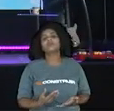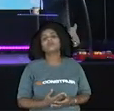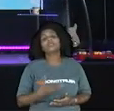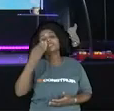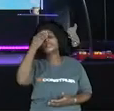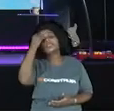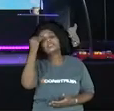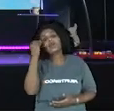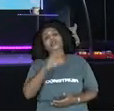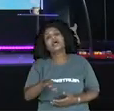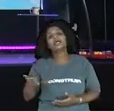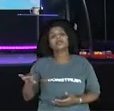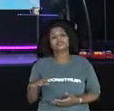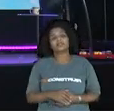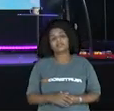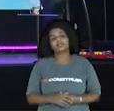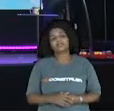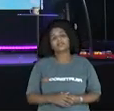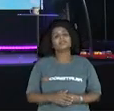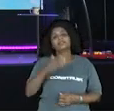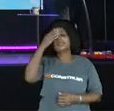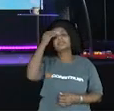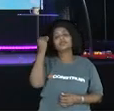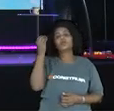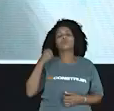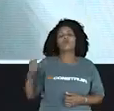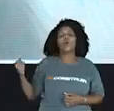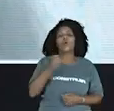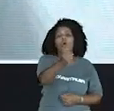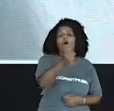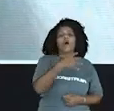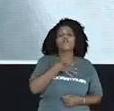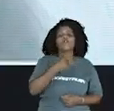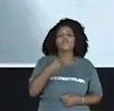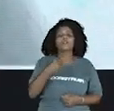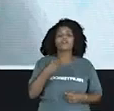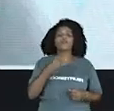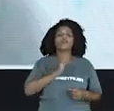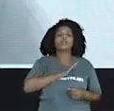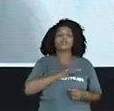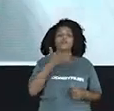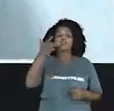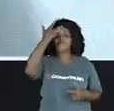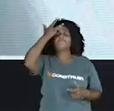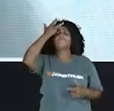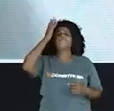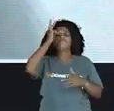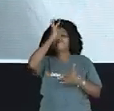e Vocês esqueceram nas crianças vocês vão colocar no coração deles no chip da Fé